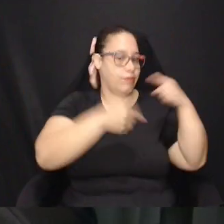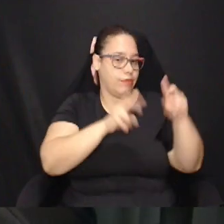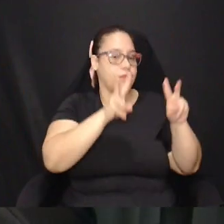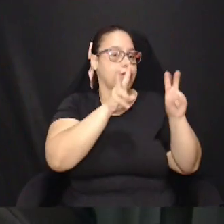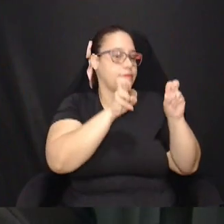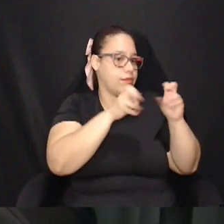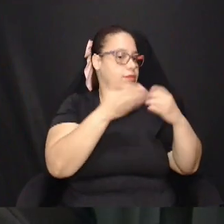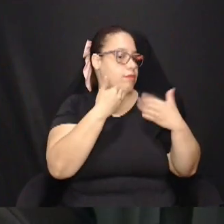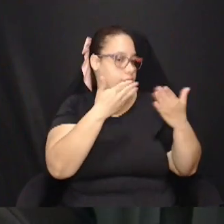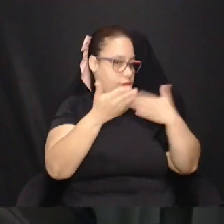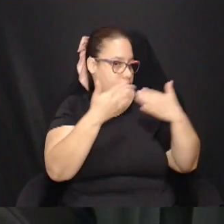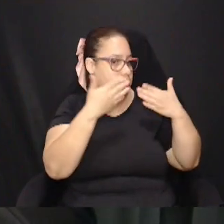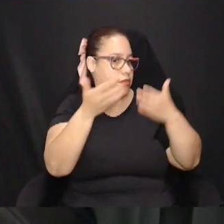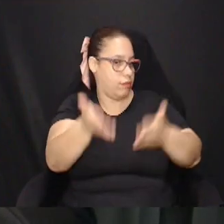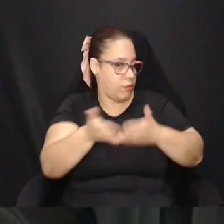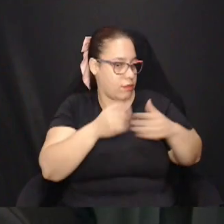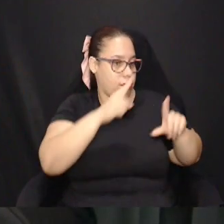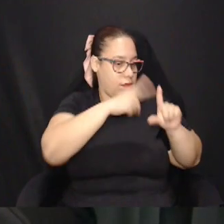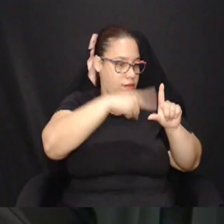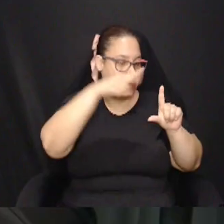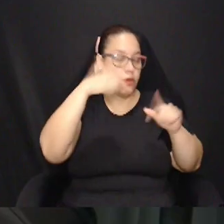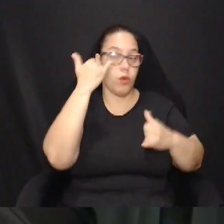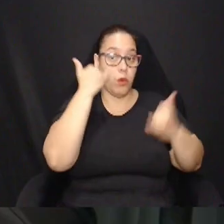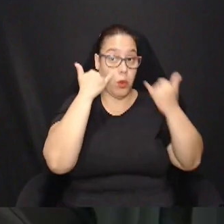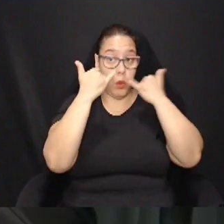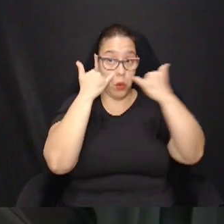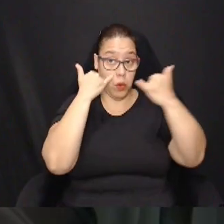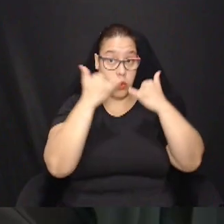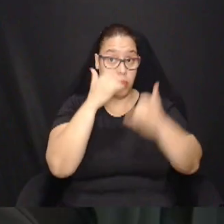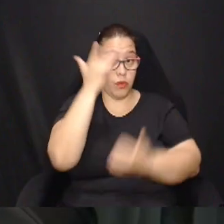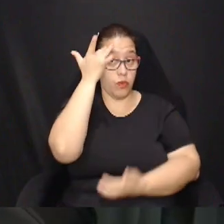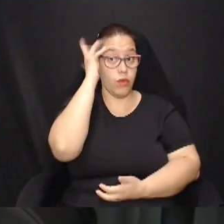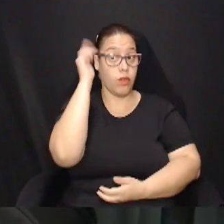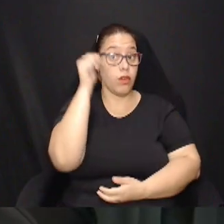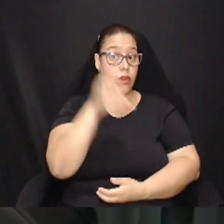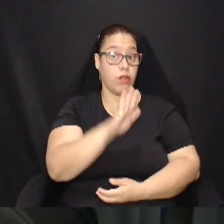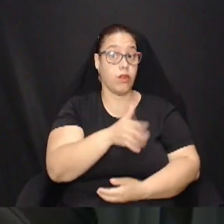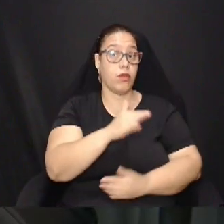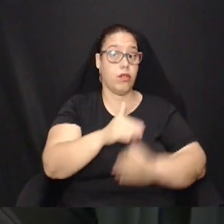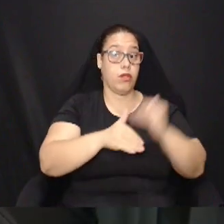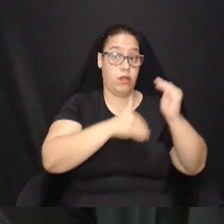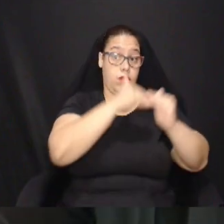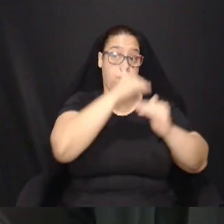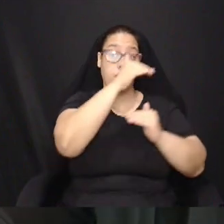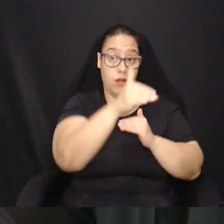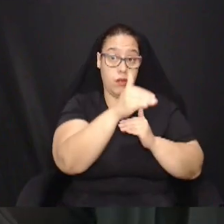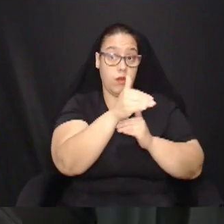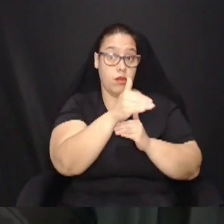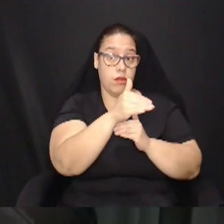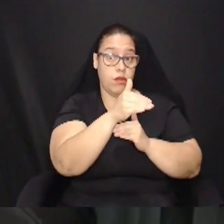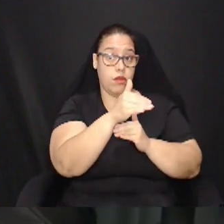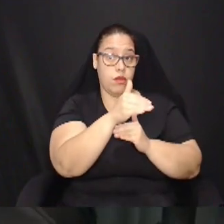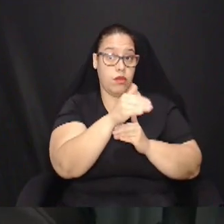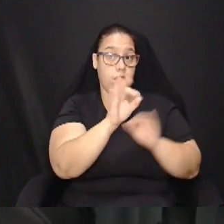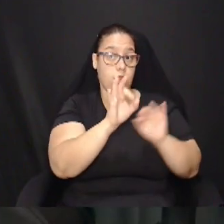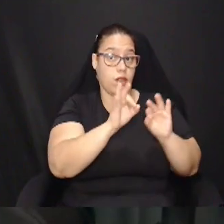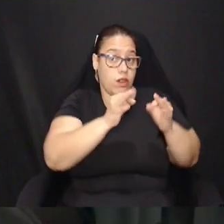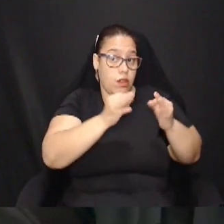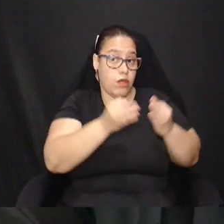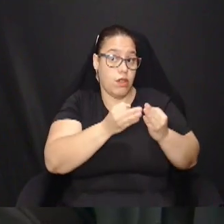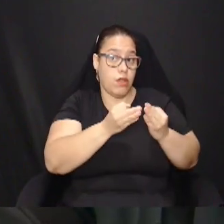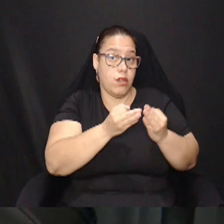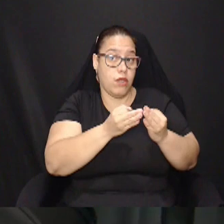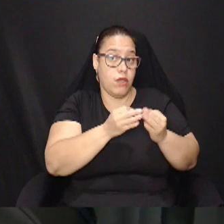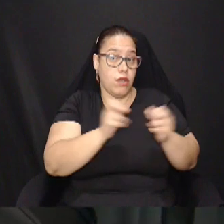e trazendo dados e informações, eu acho que aqui a gente já está avançando de alguma forma, pelo simples fato da gente dar viabilidade e voz para